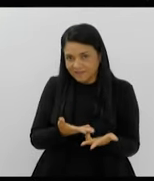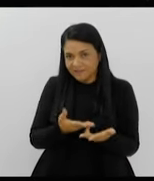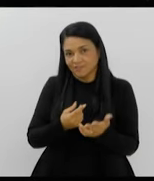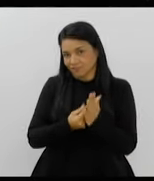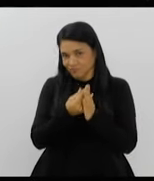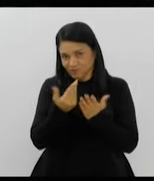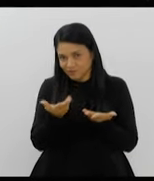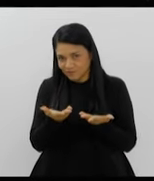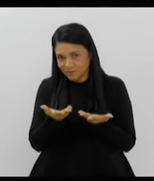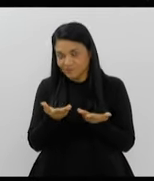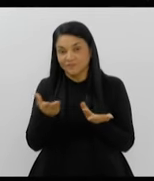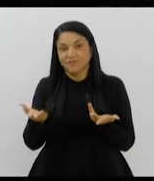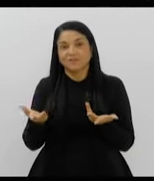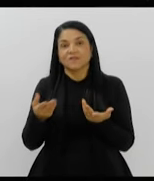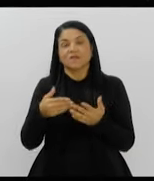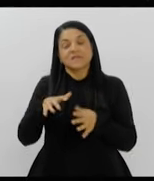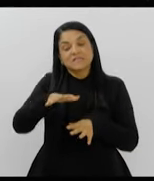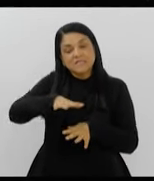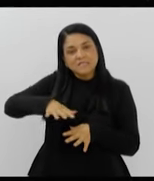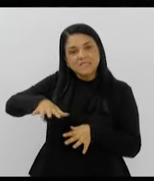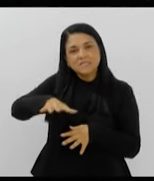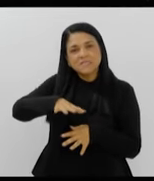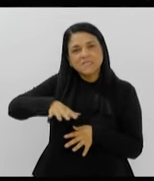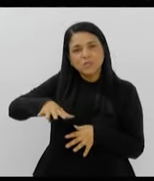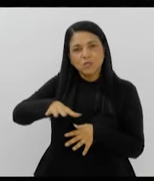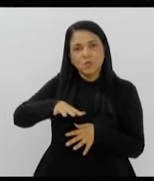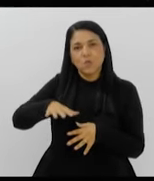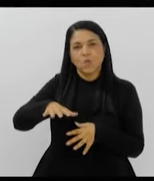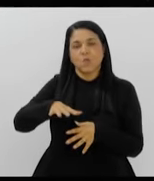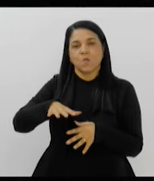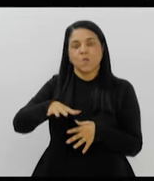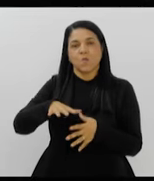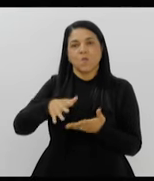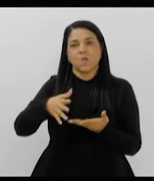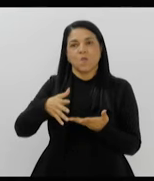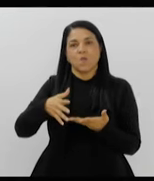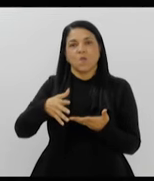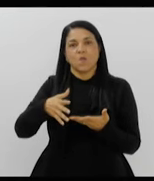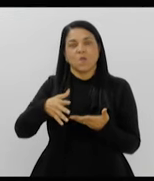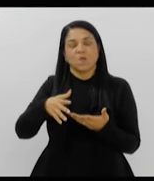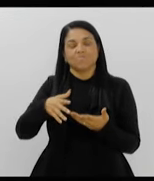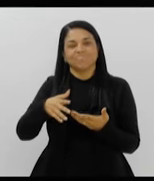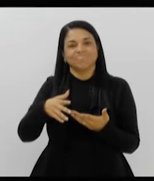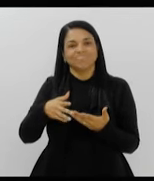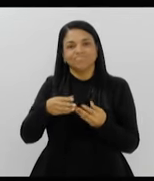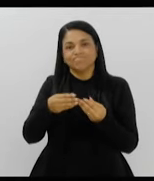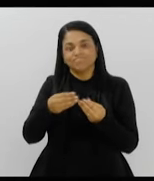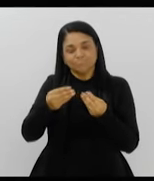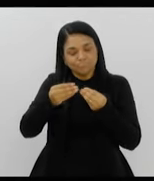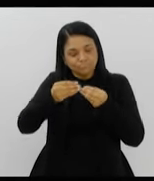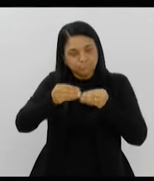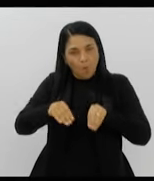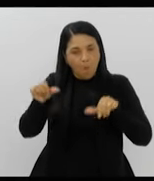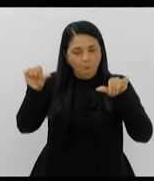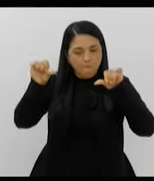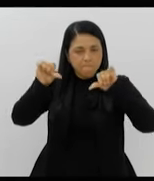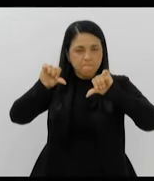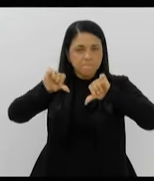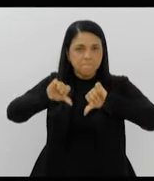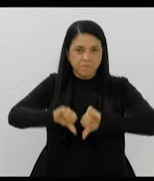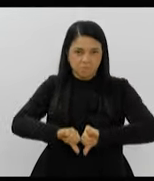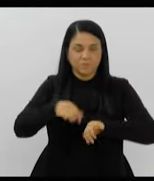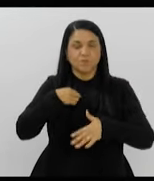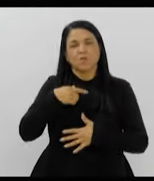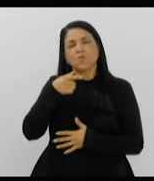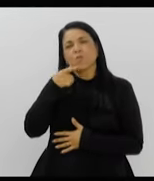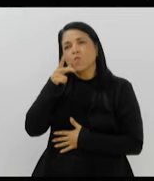E este é o setor que vai de mal a pior. Ontem, eu vinha